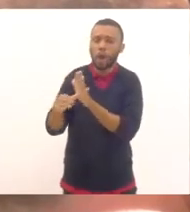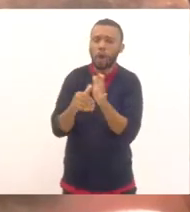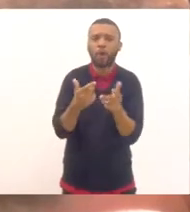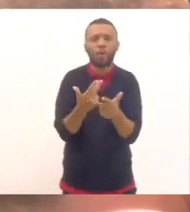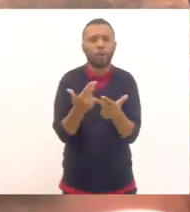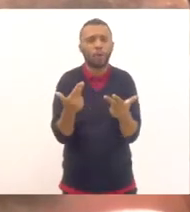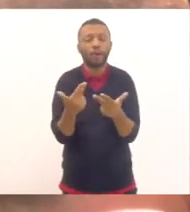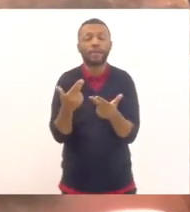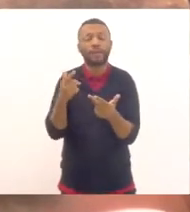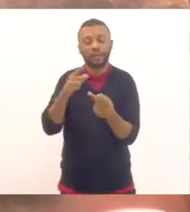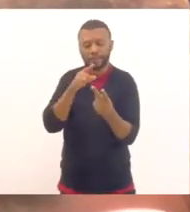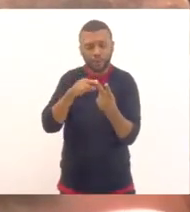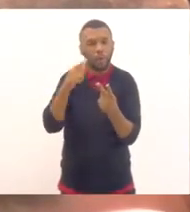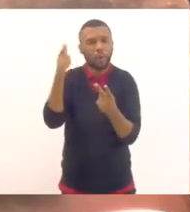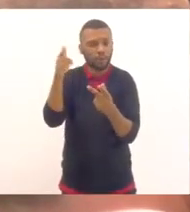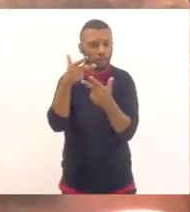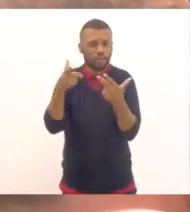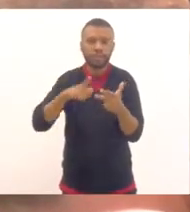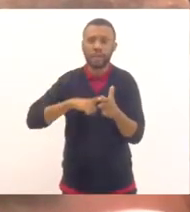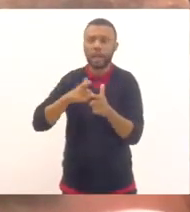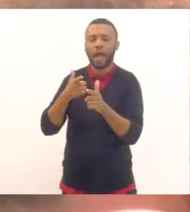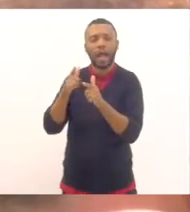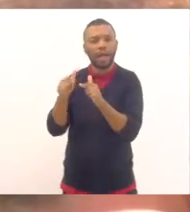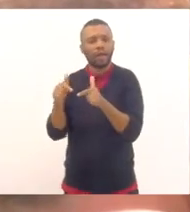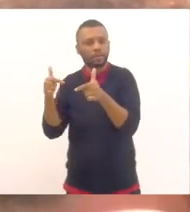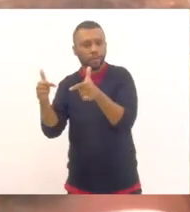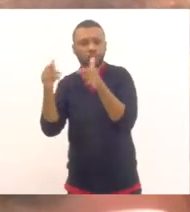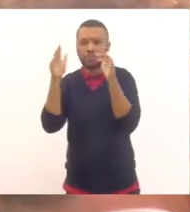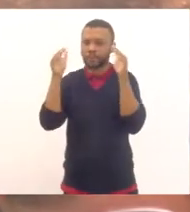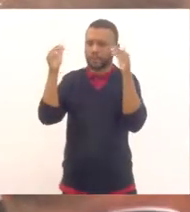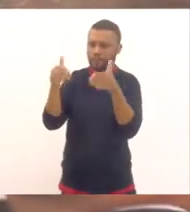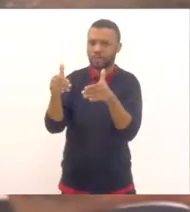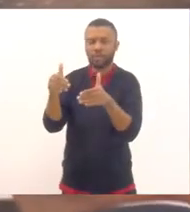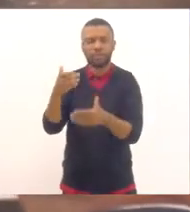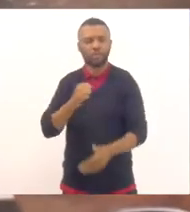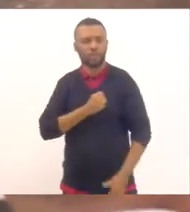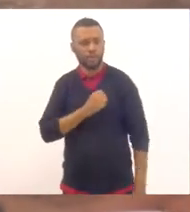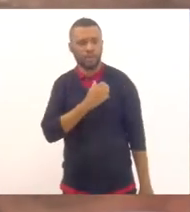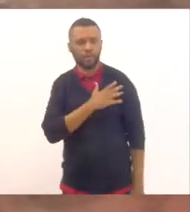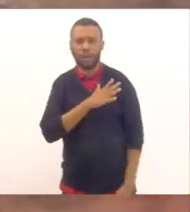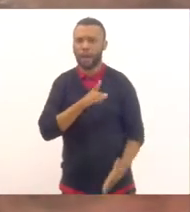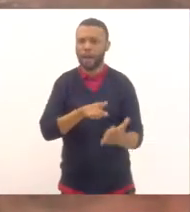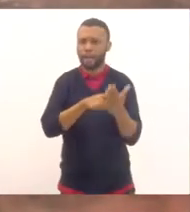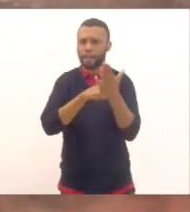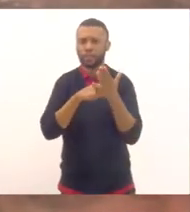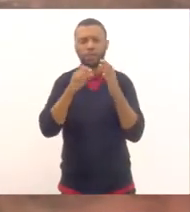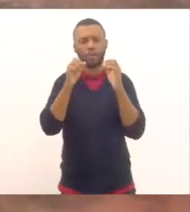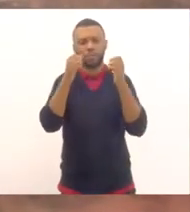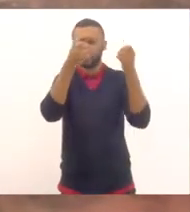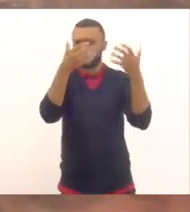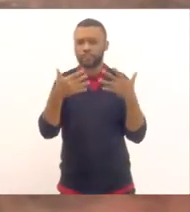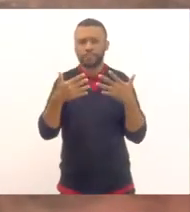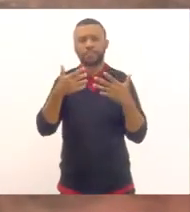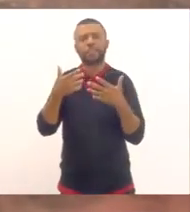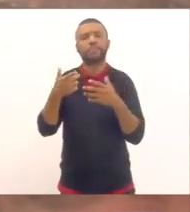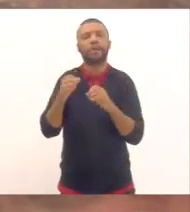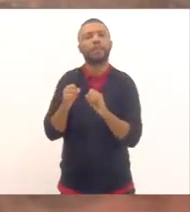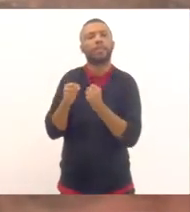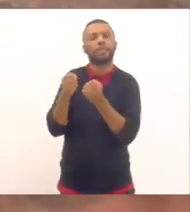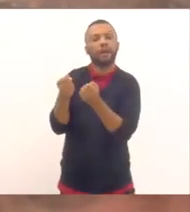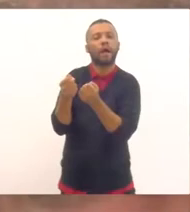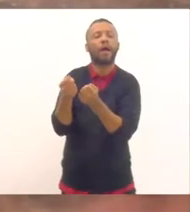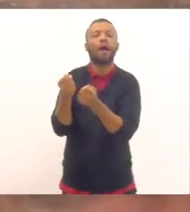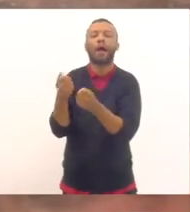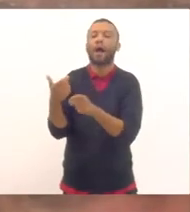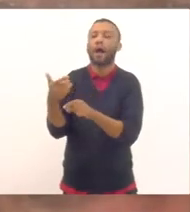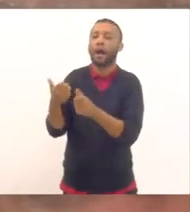operações específicas gostou relator na apresentação que foi que pelo Nobre mas vale que são operações específicas que é para dar retaguarda SuperVia